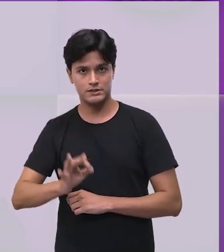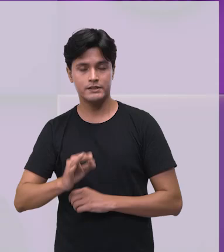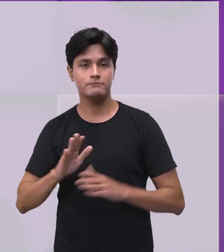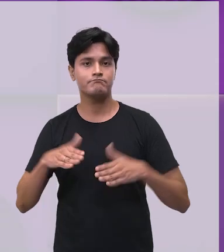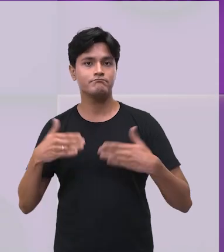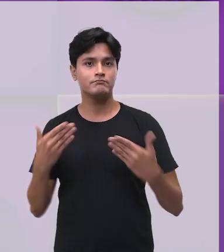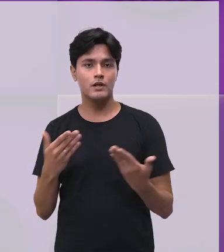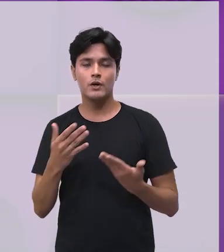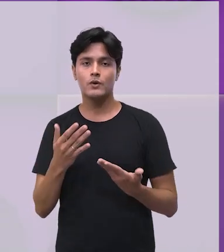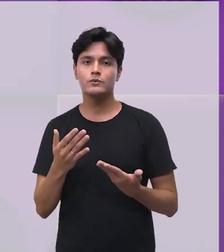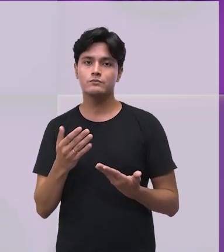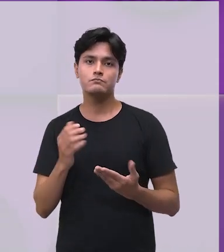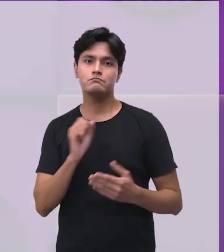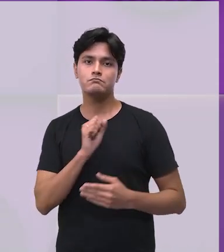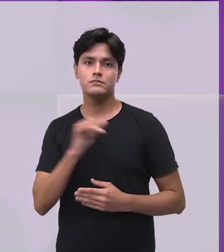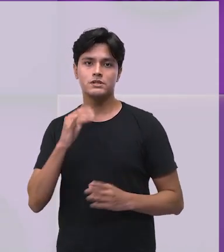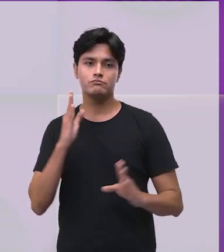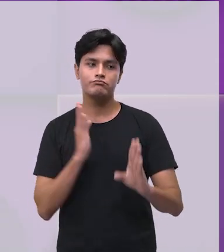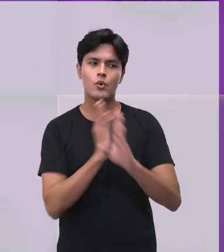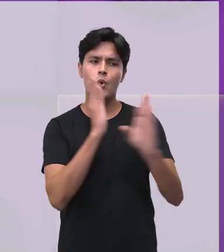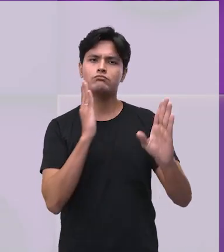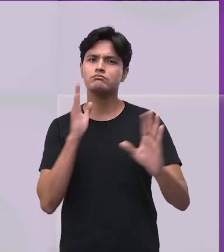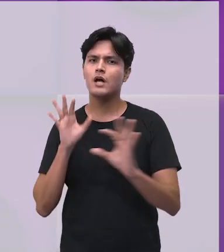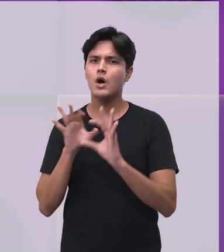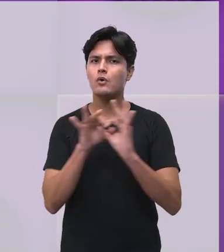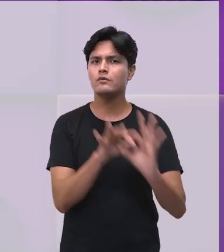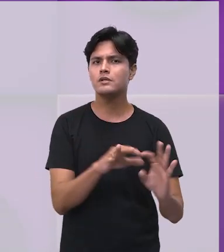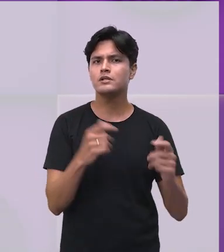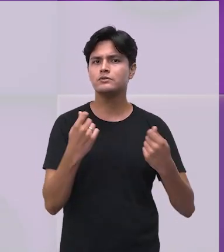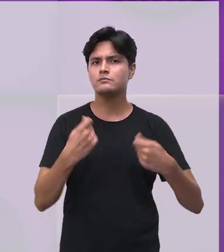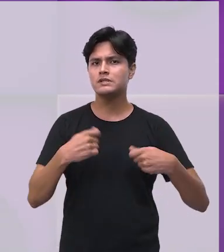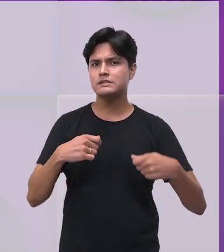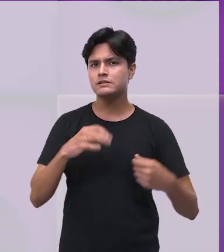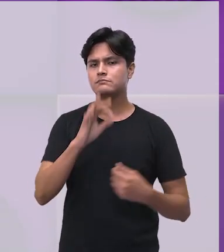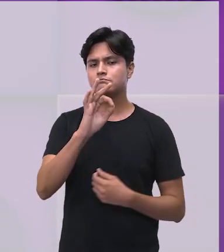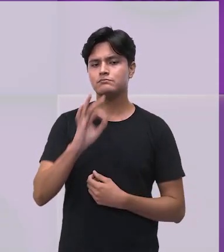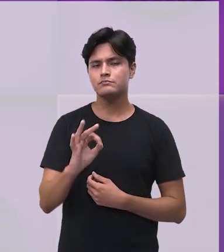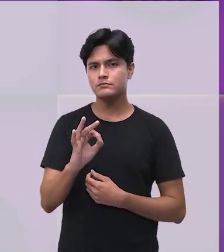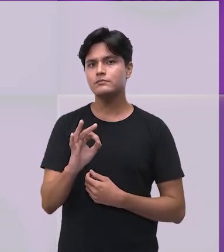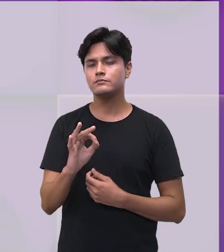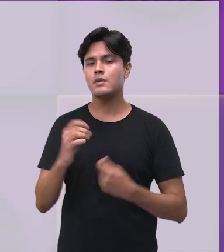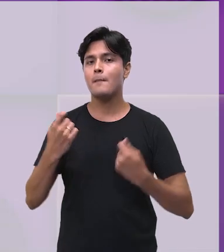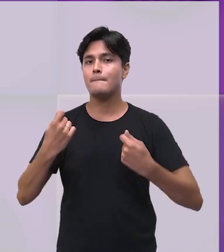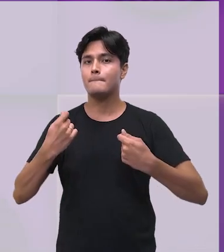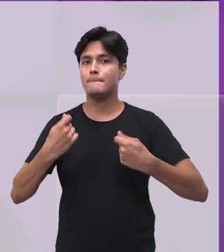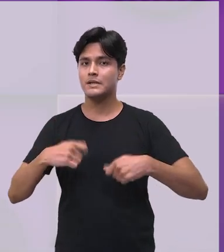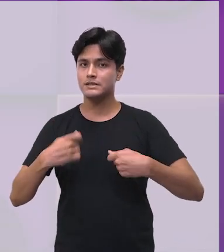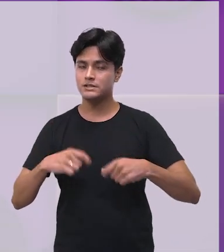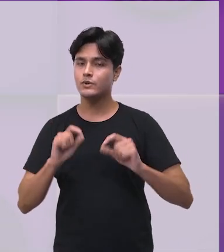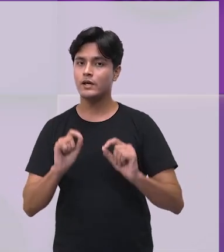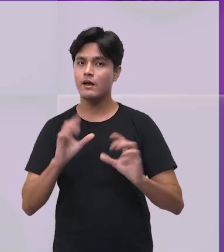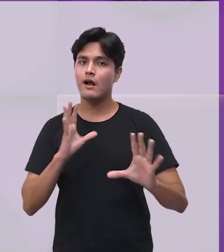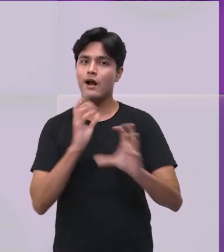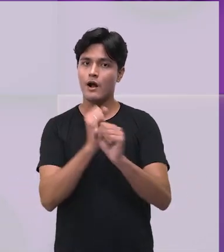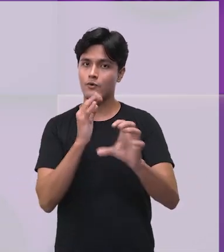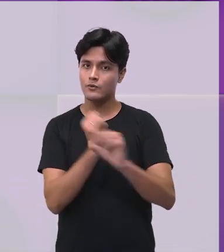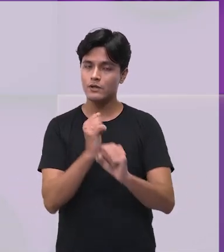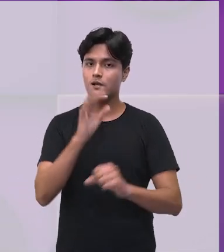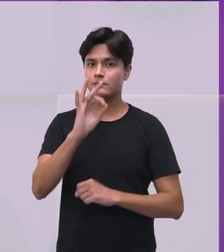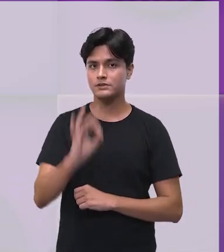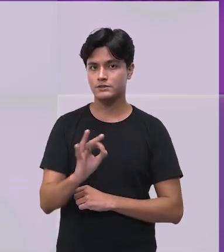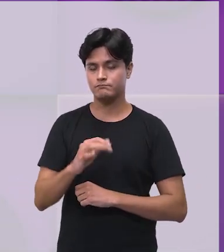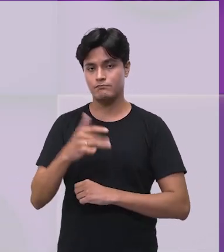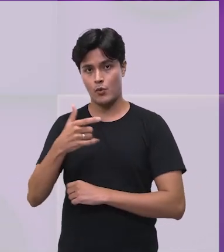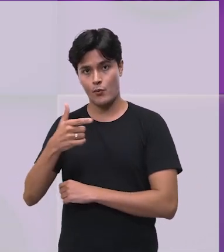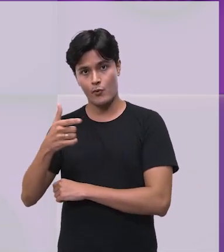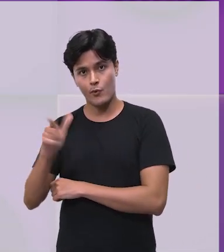se deparar com uma situação como essa, né, a gente vai precisar fazer esse cálculo de porcentagem. Um outro exemplo